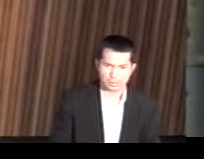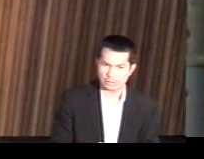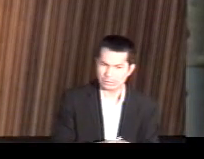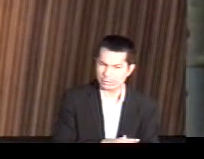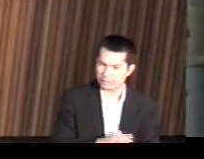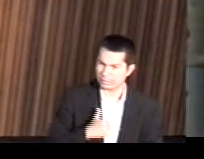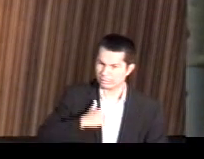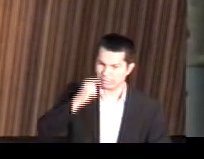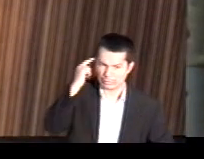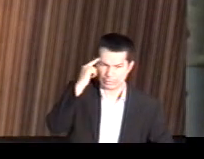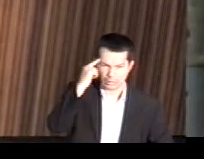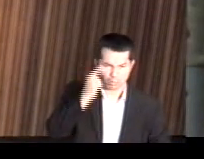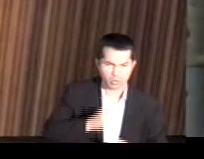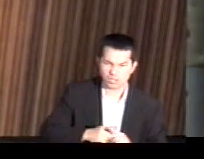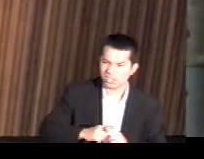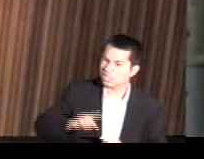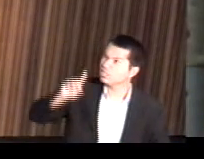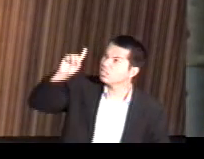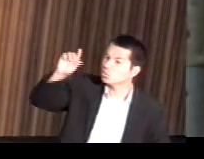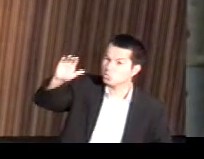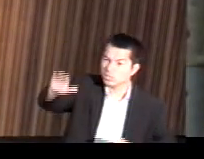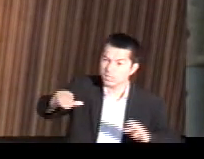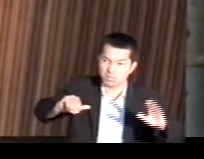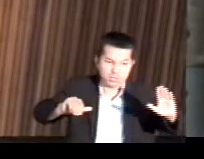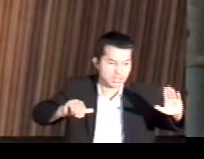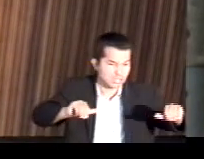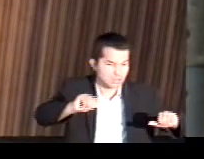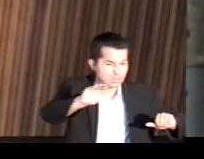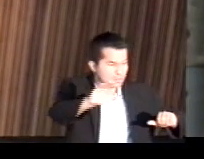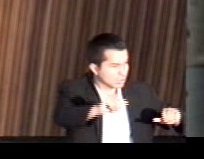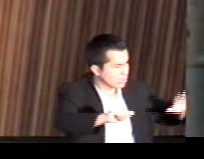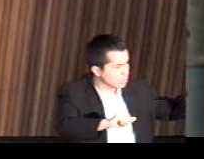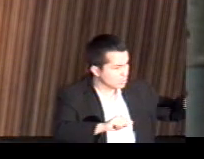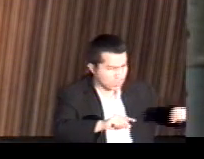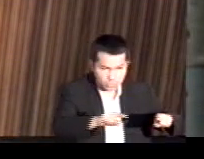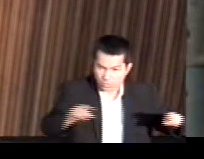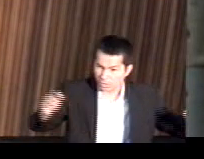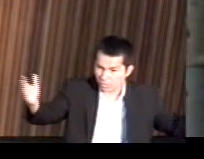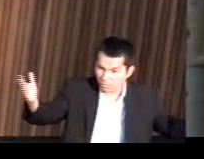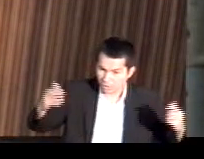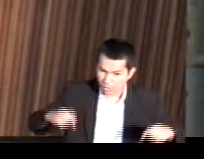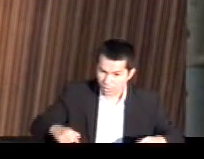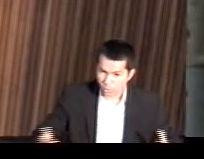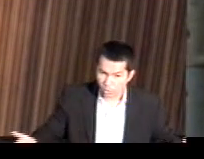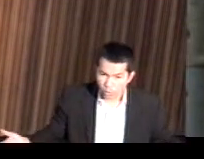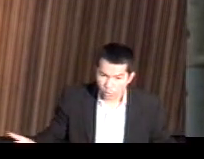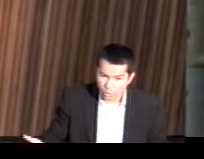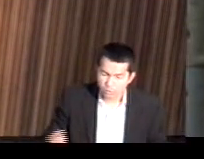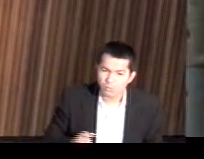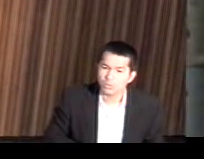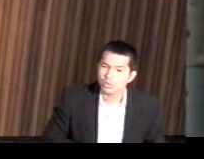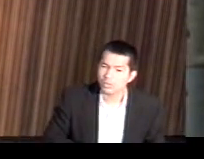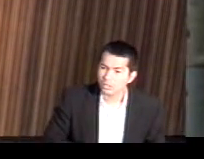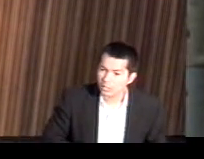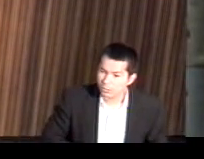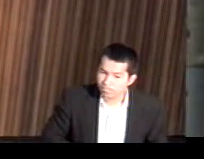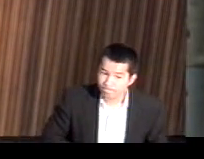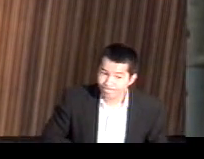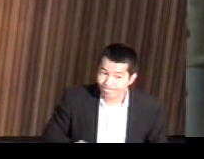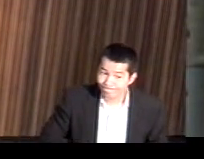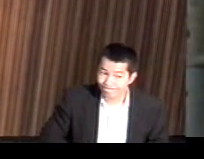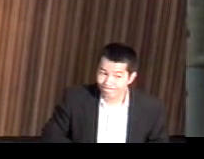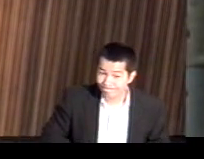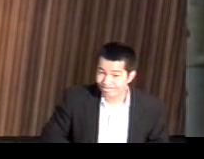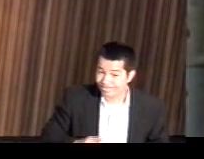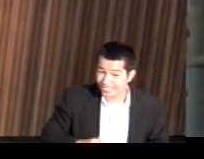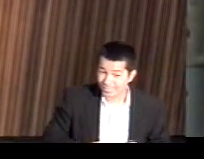Por que Ele te trouxe hoje aqui, para ouvir esse sermão? É porque talvez Ele queira tratar algumas coisas que estão